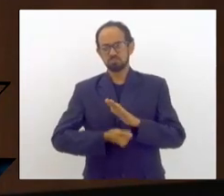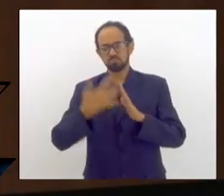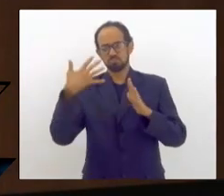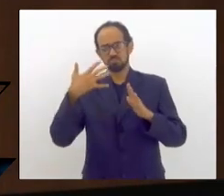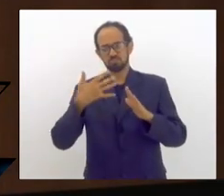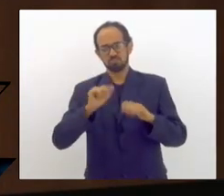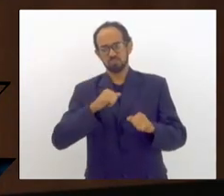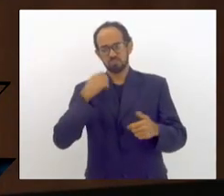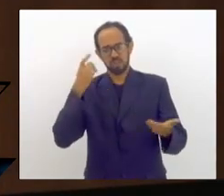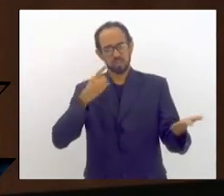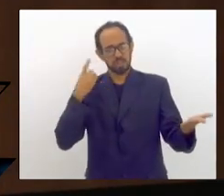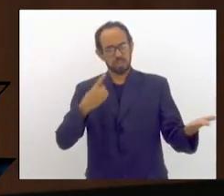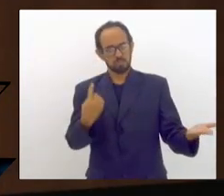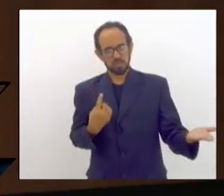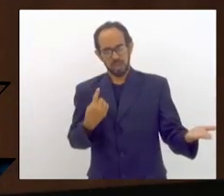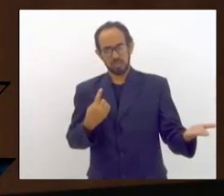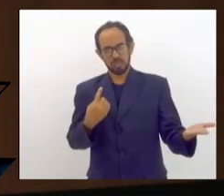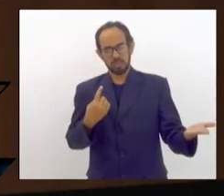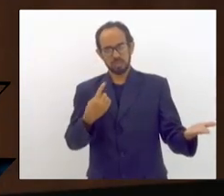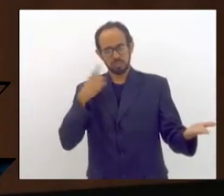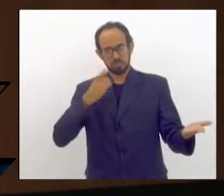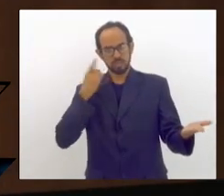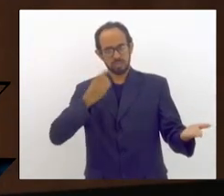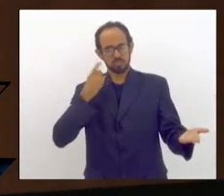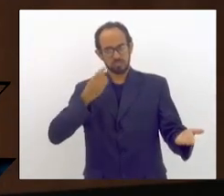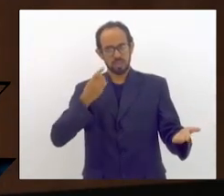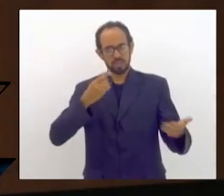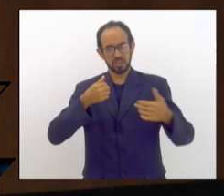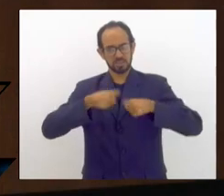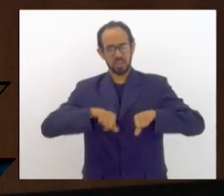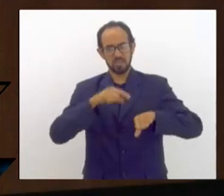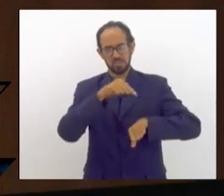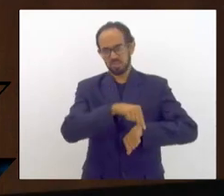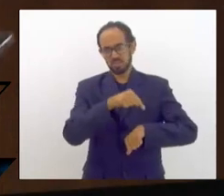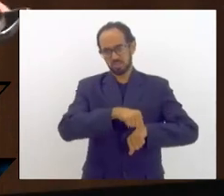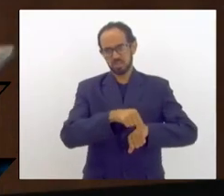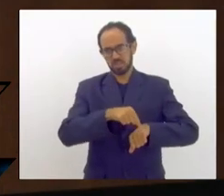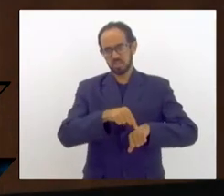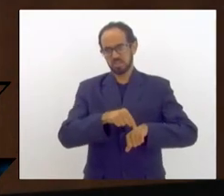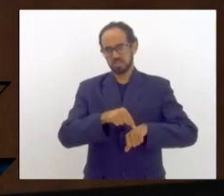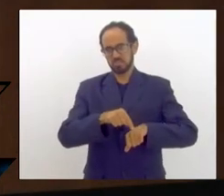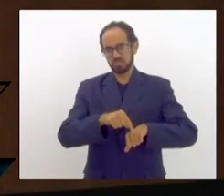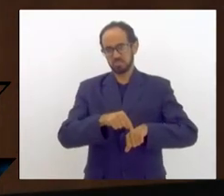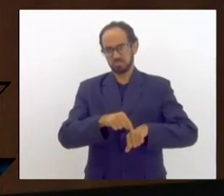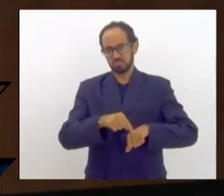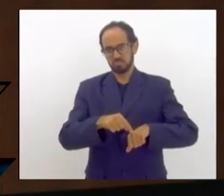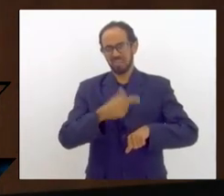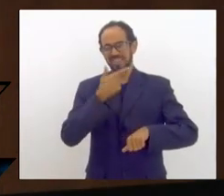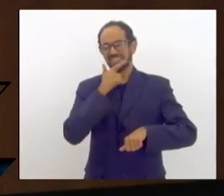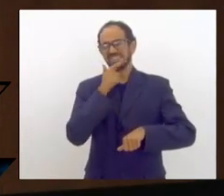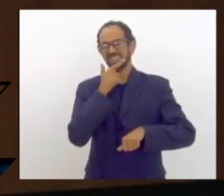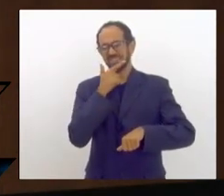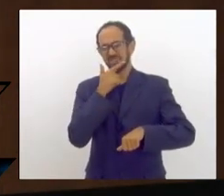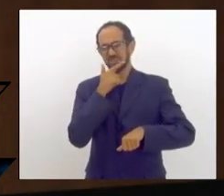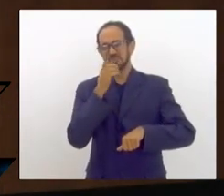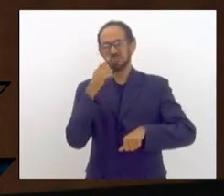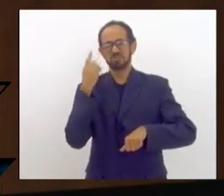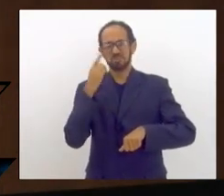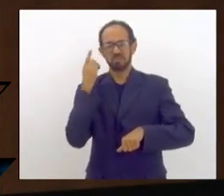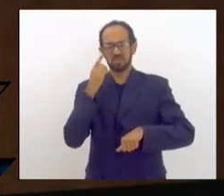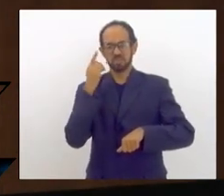por essa deputada que aqui estava, histérica, esbravejando, debochando os parlamentares. E aqui eu trago uma